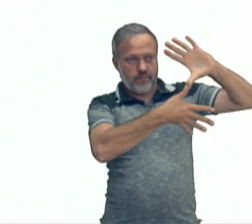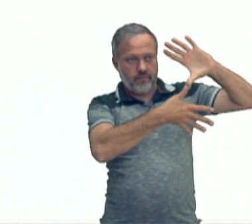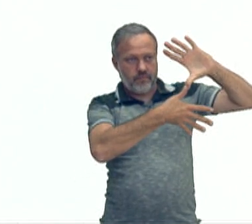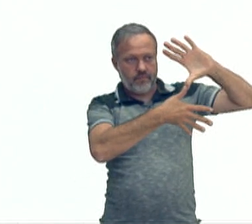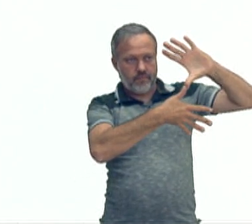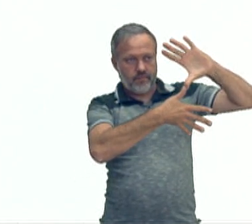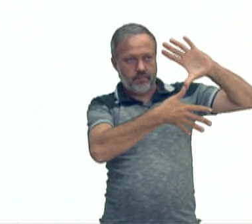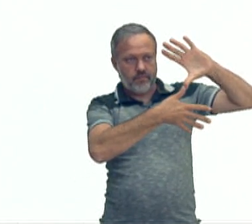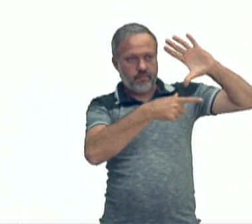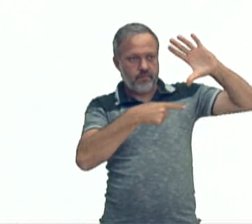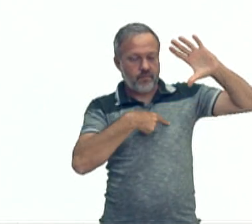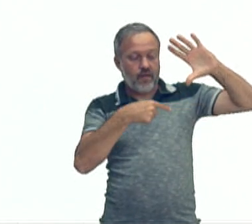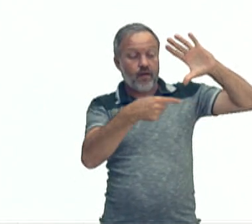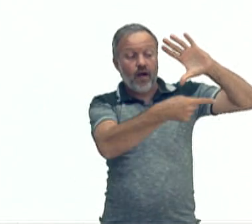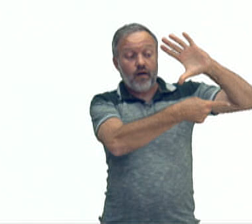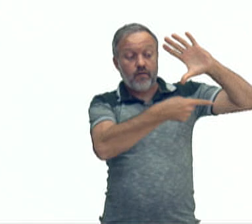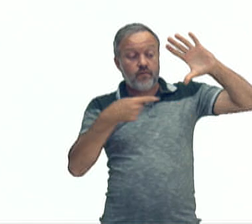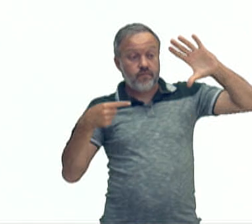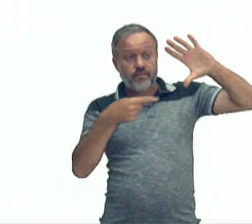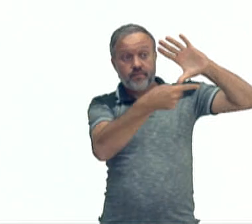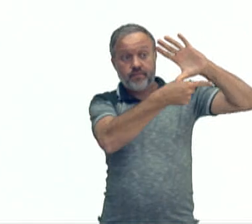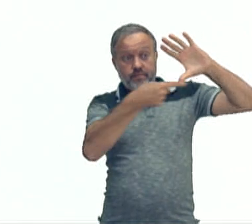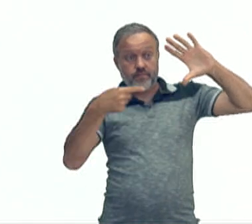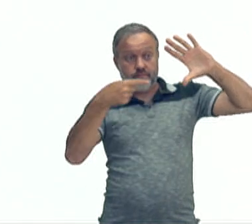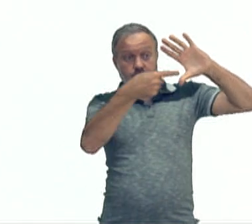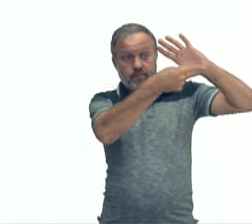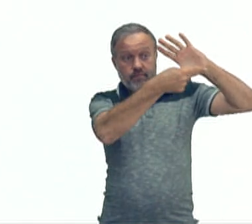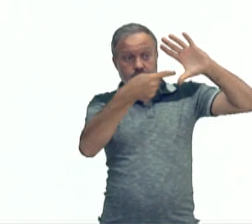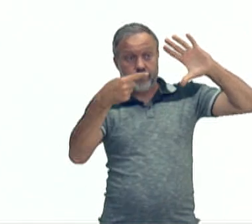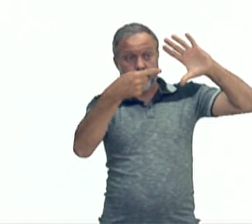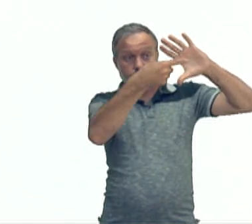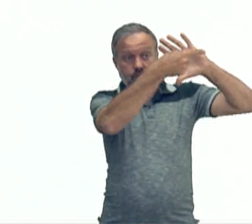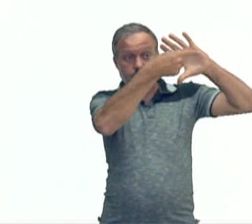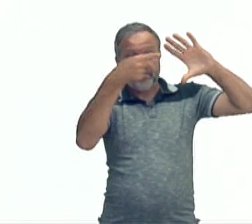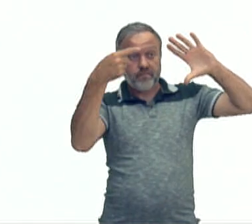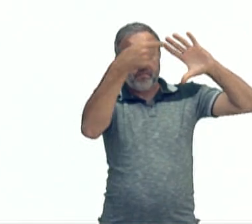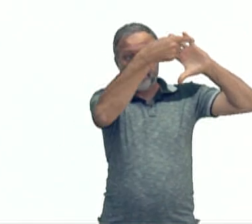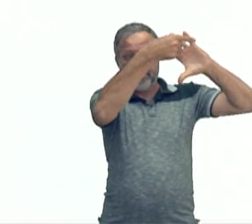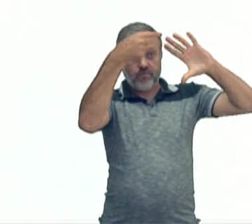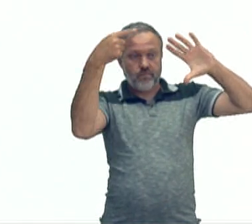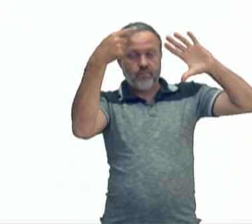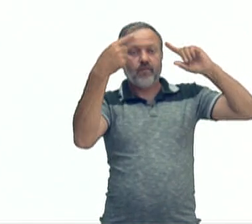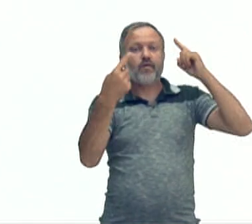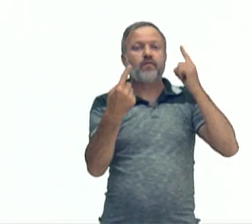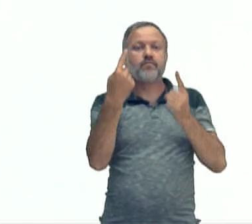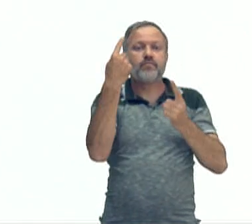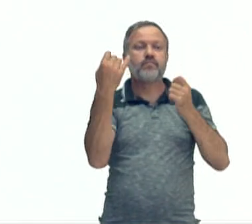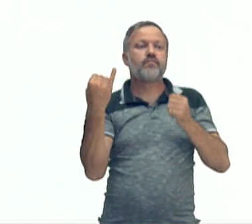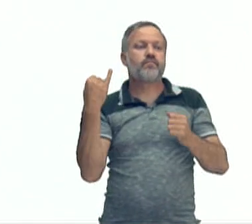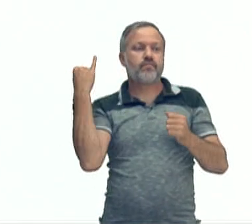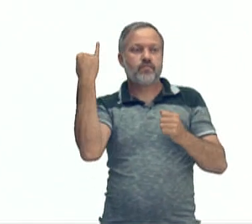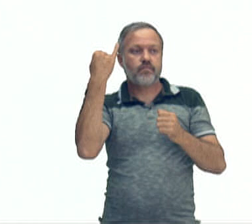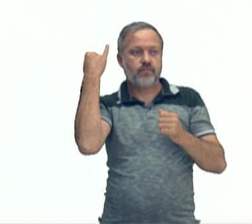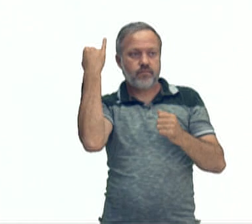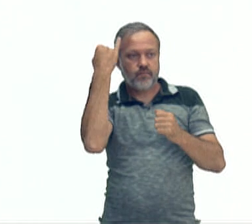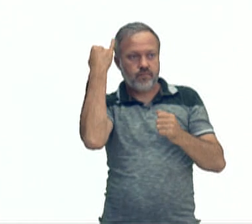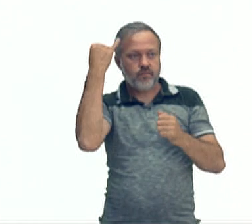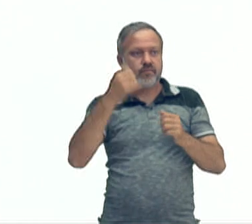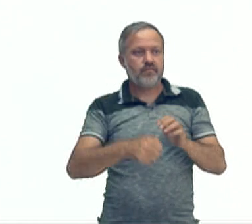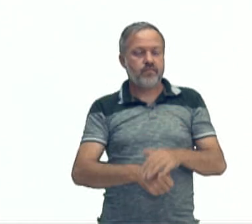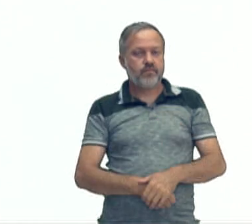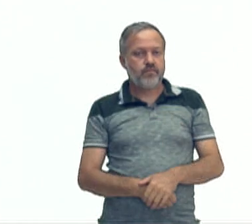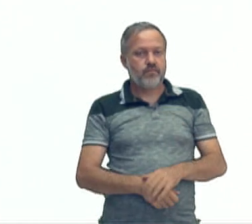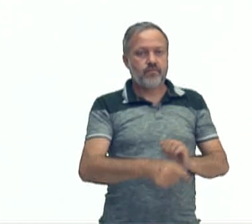alguns paralelos importantes. Todos os paralelos importantes? Não, mas alguns bem importantes. O primeiro deles, a